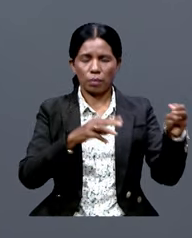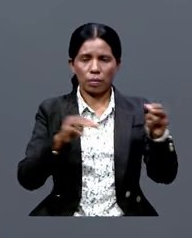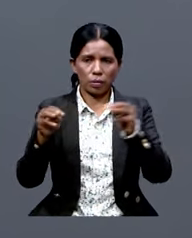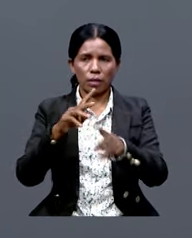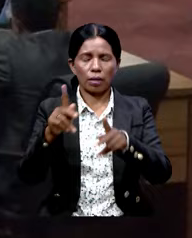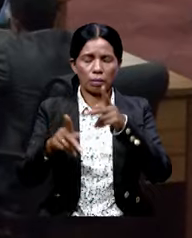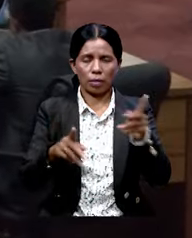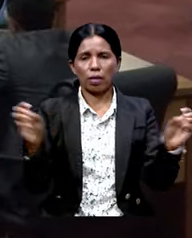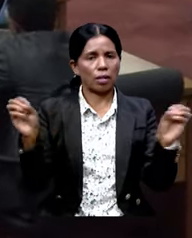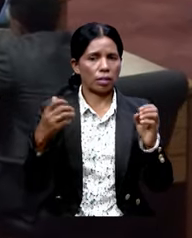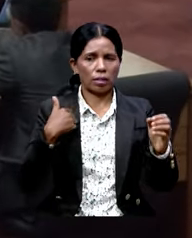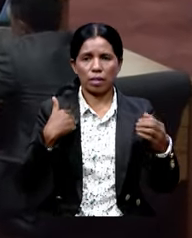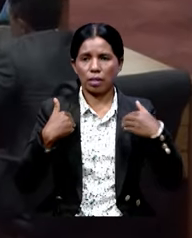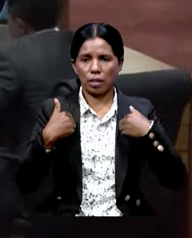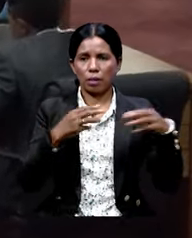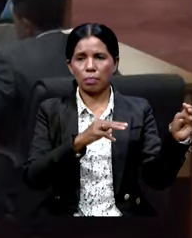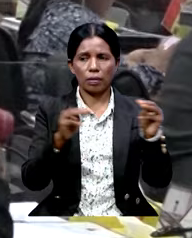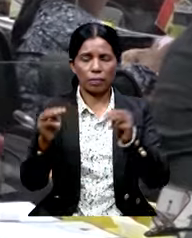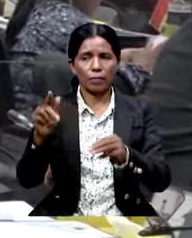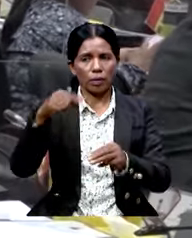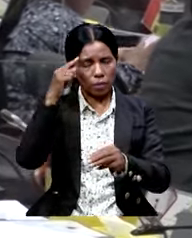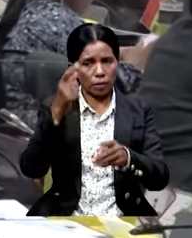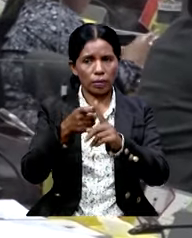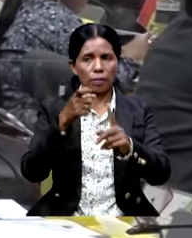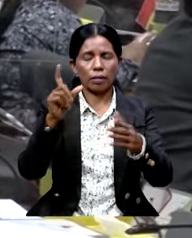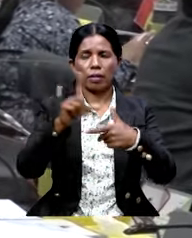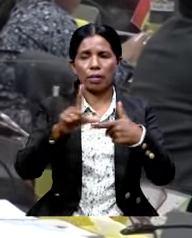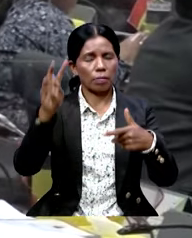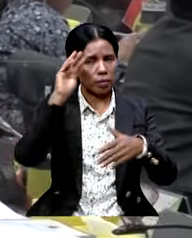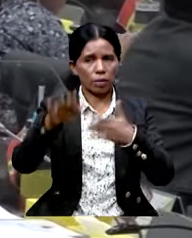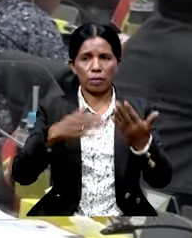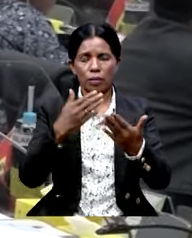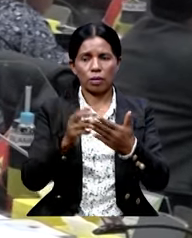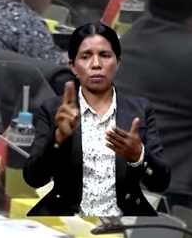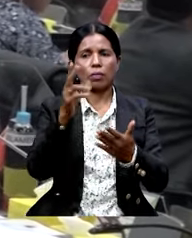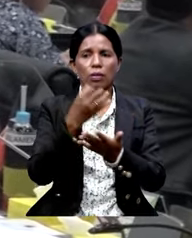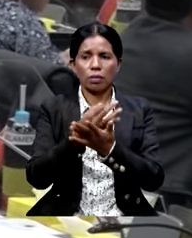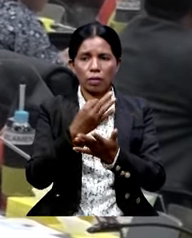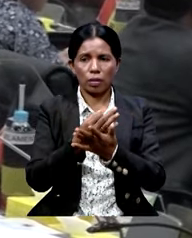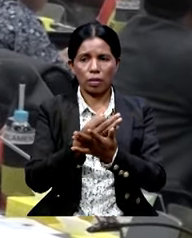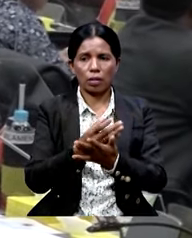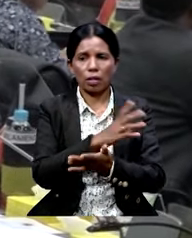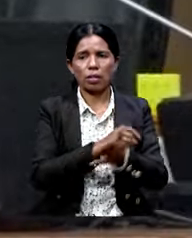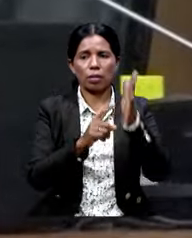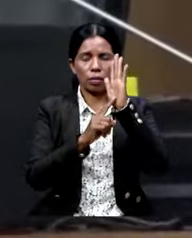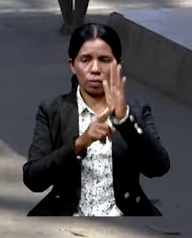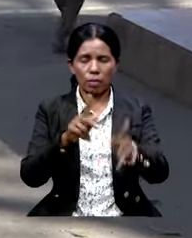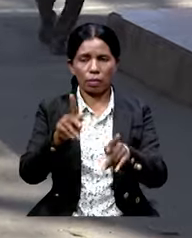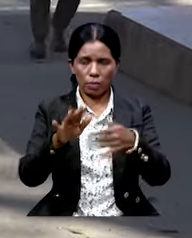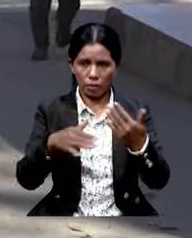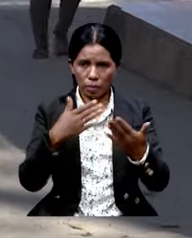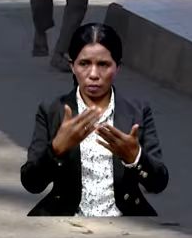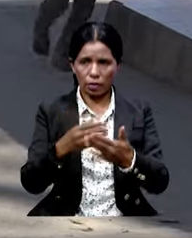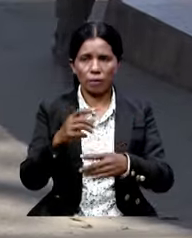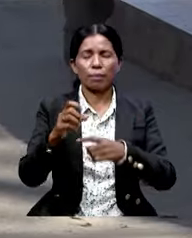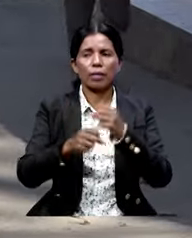la mudança academista ne husu atu governo li husi linhas ministeriais sira atu executa orçamento ne be ba interesse povo ne anu ne ba ingira tinang ne